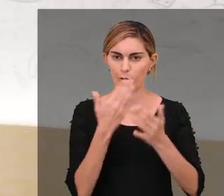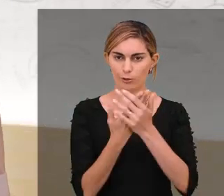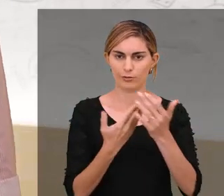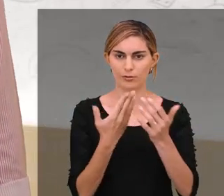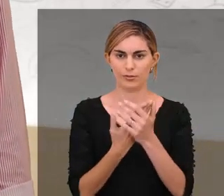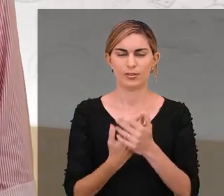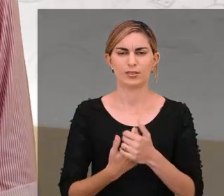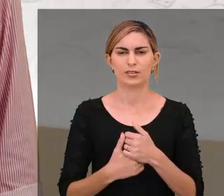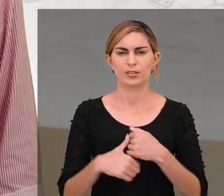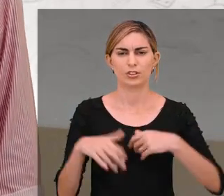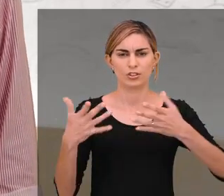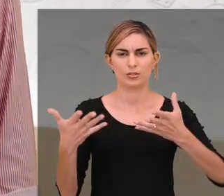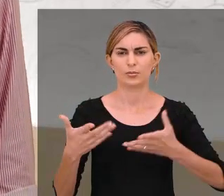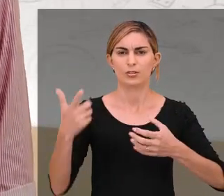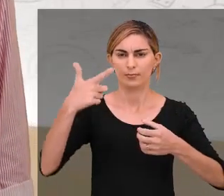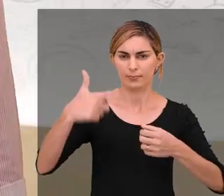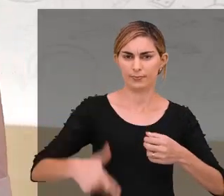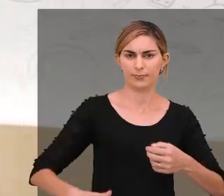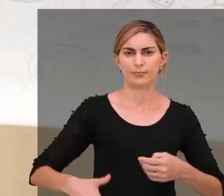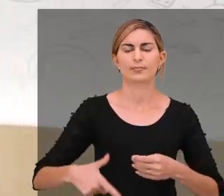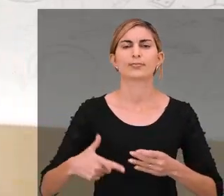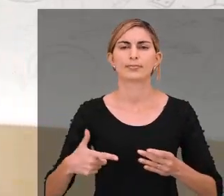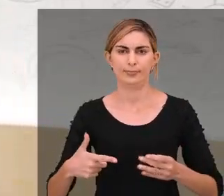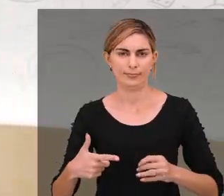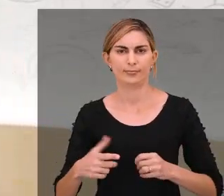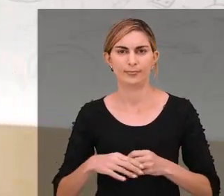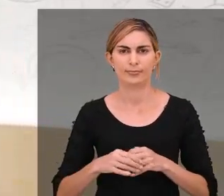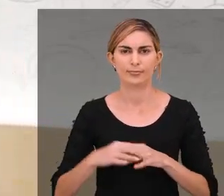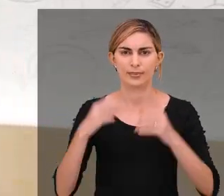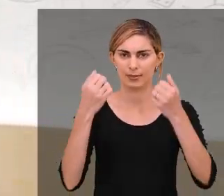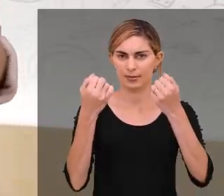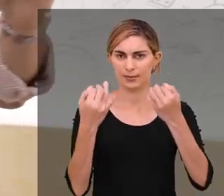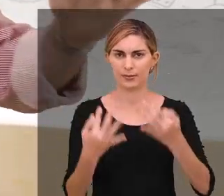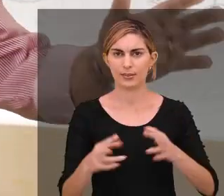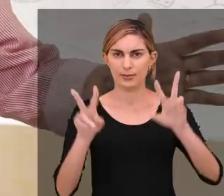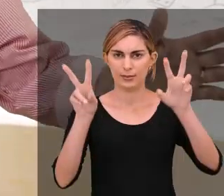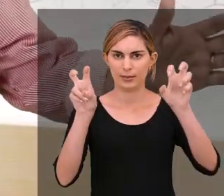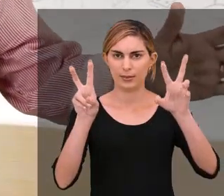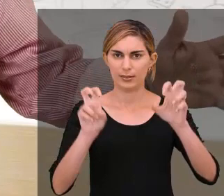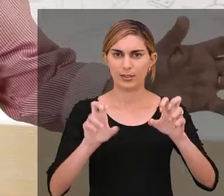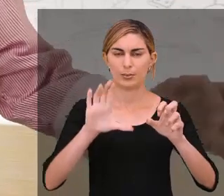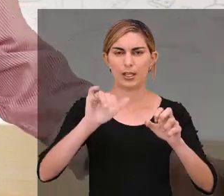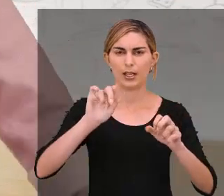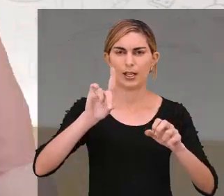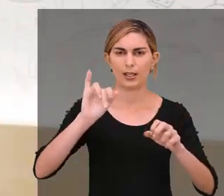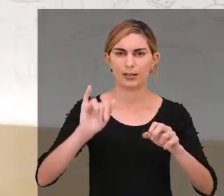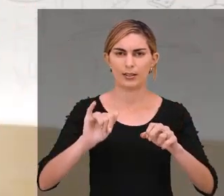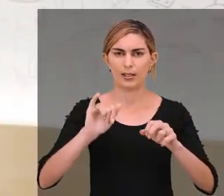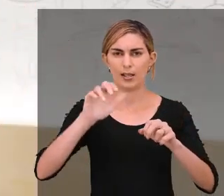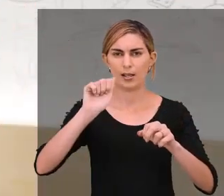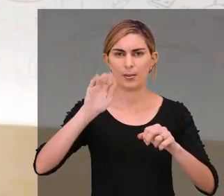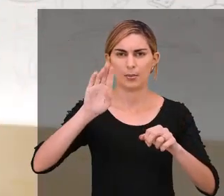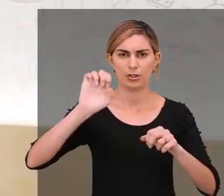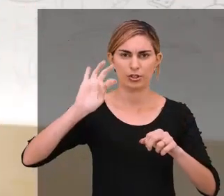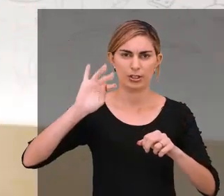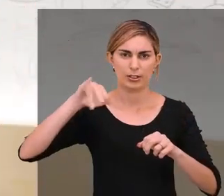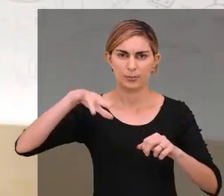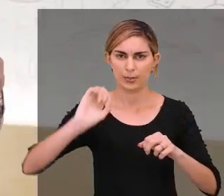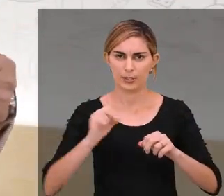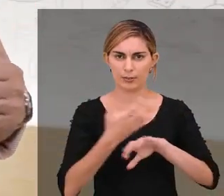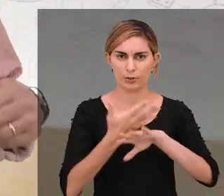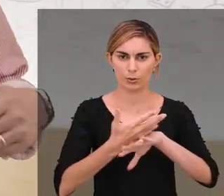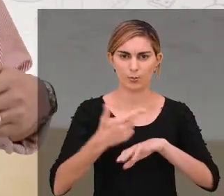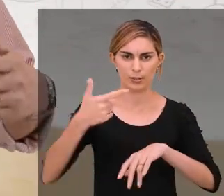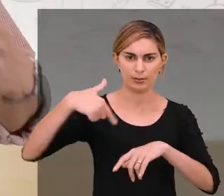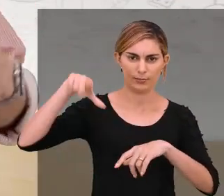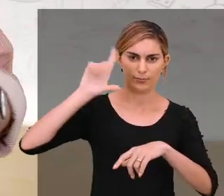Olá, estudantes. Estamos aqui novamente, né? Tratamos do assunto da cadeia de abastecimento na competência anterior. Estamos